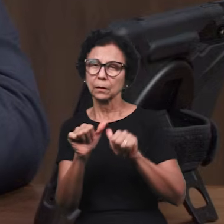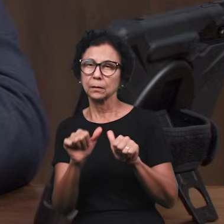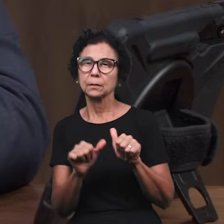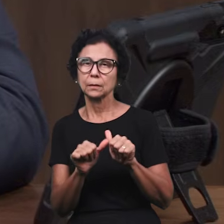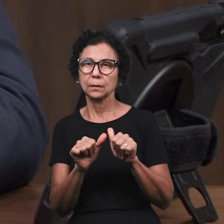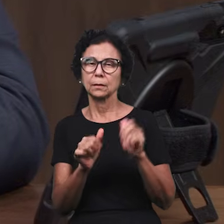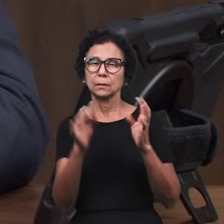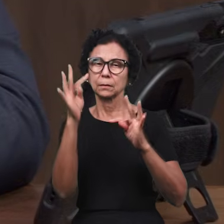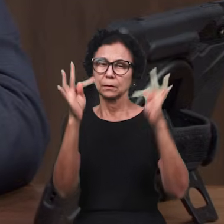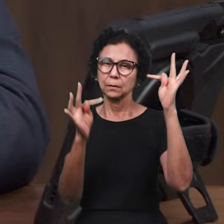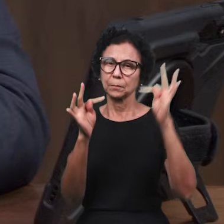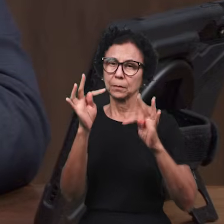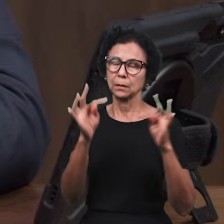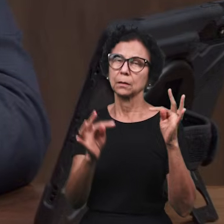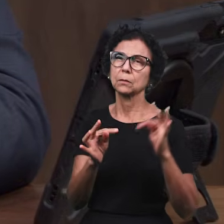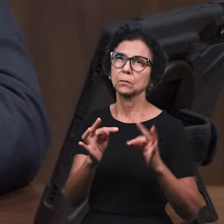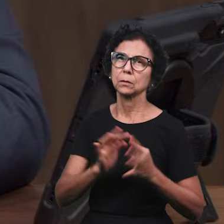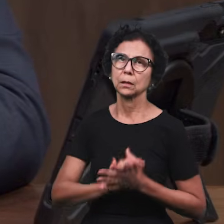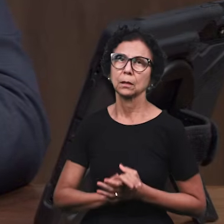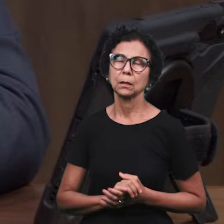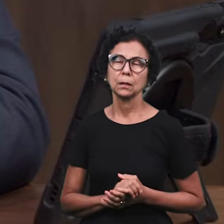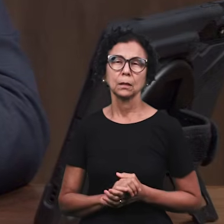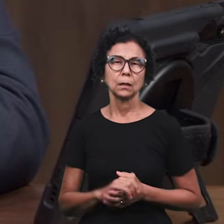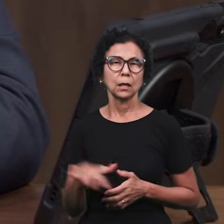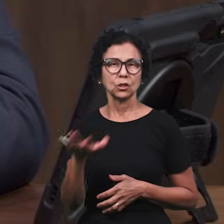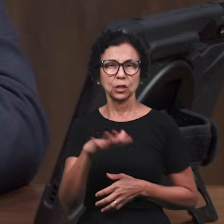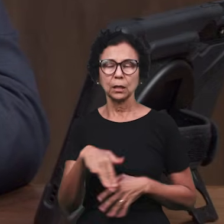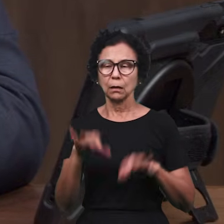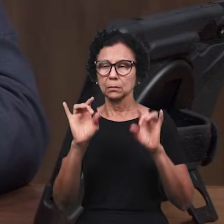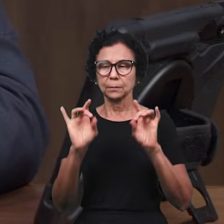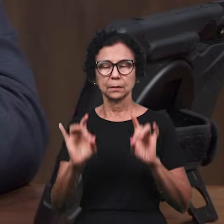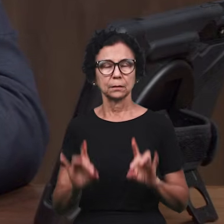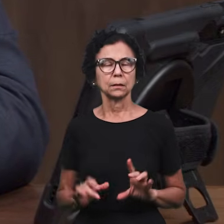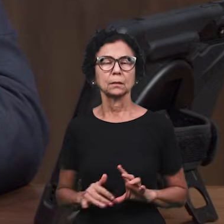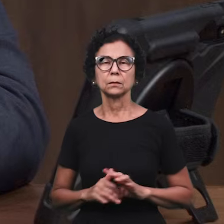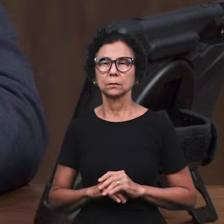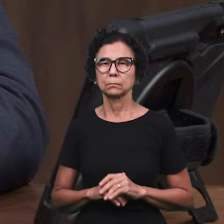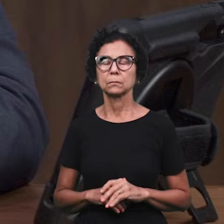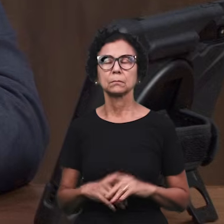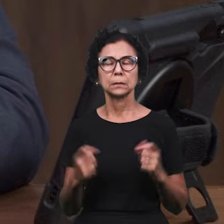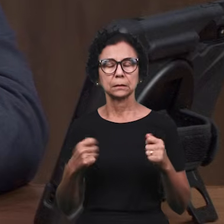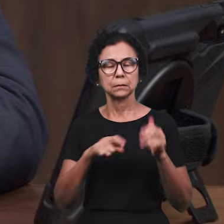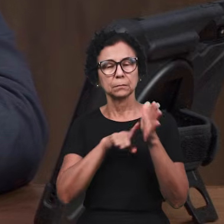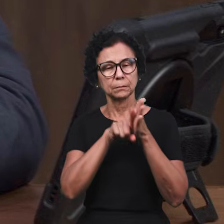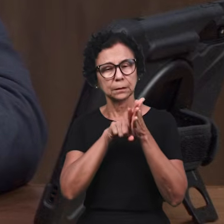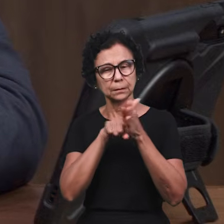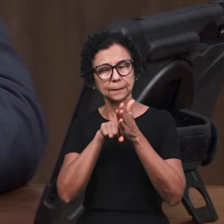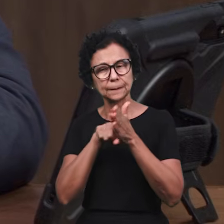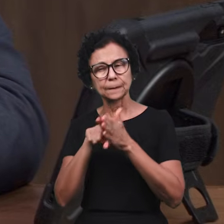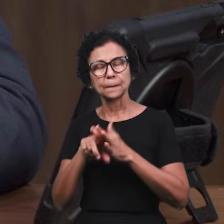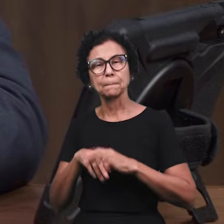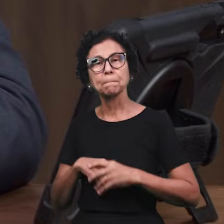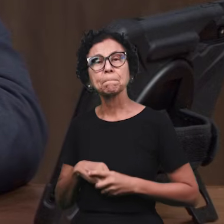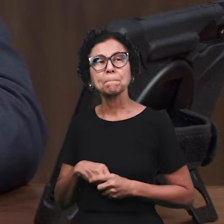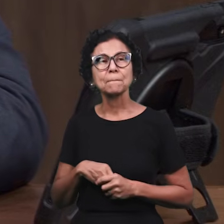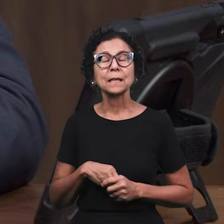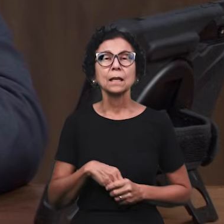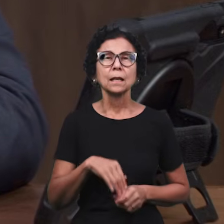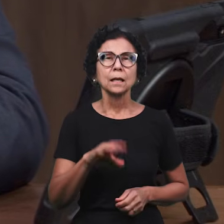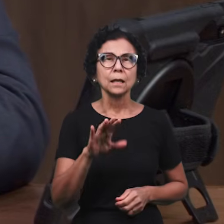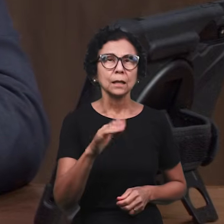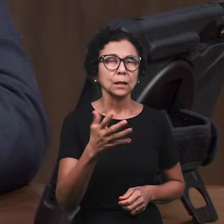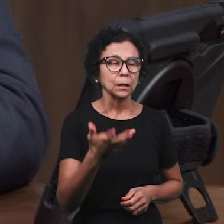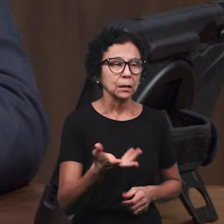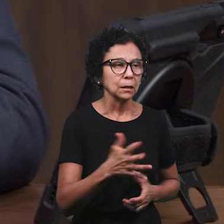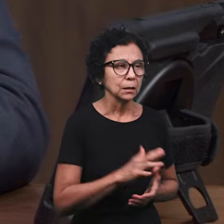Em todas as especialidades isso funciona dessa forma. Agora, quando a gente fala de novos tratamentos